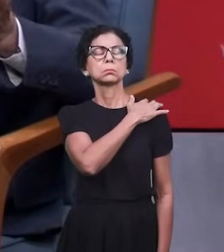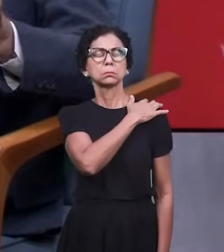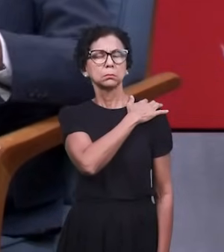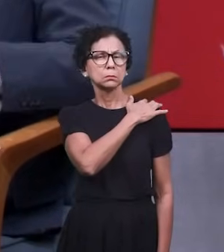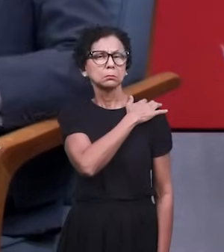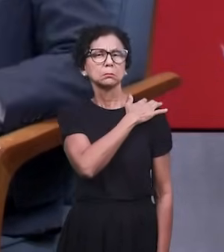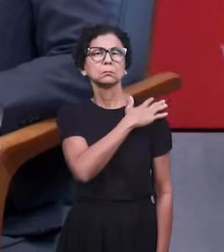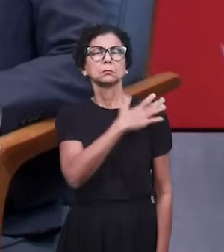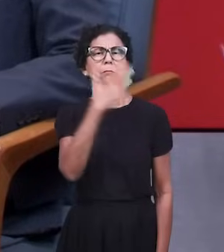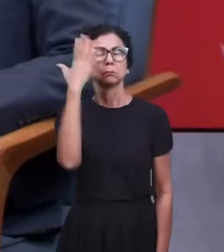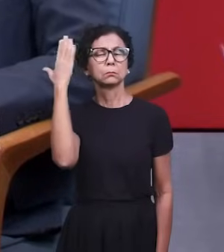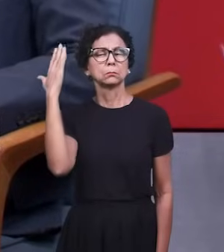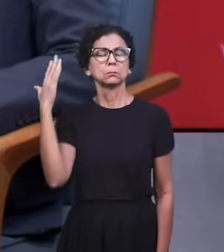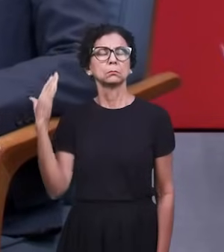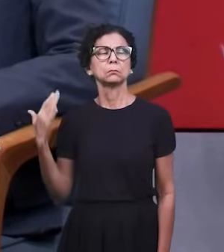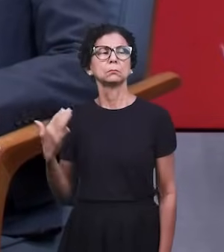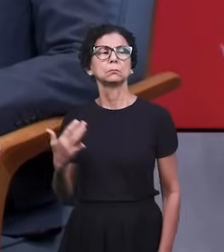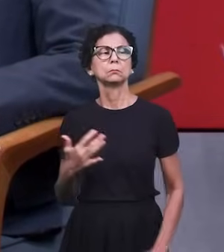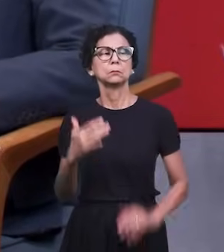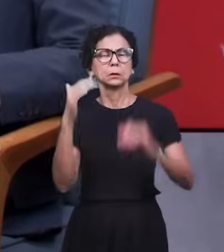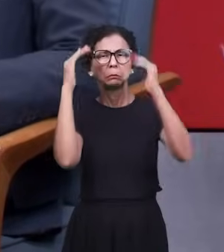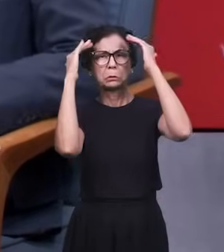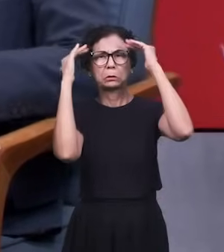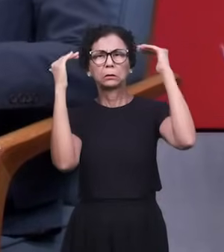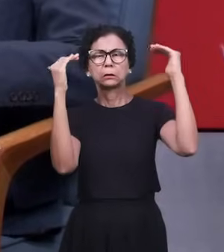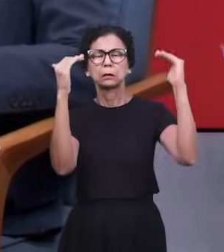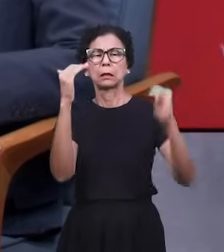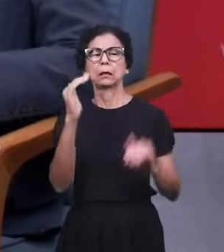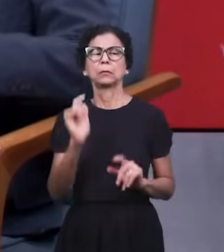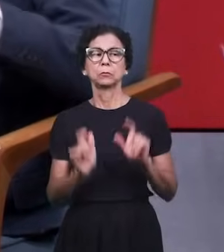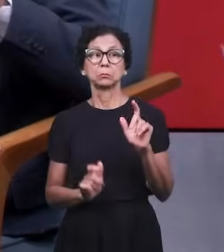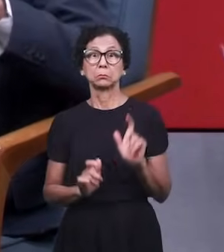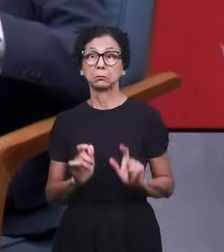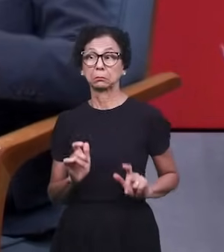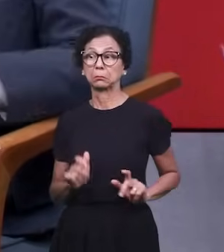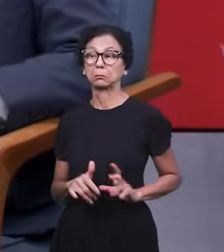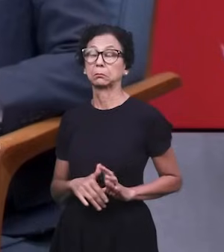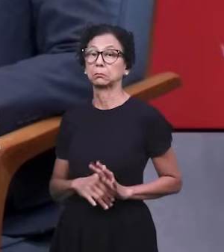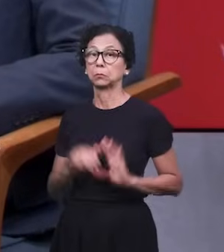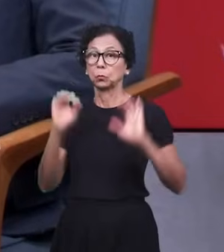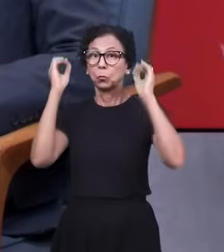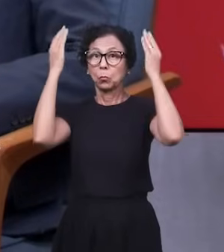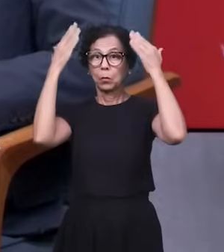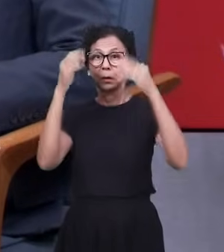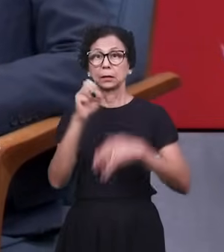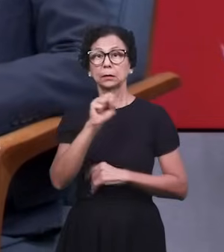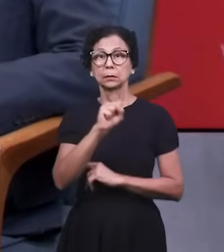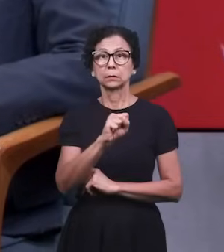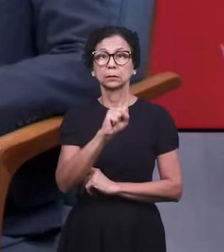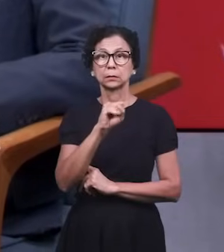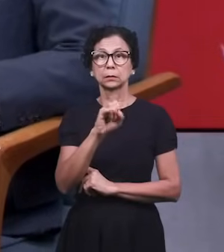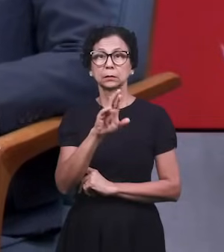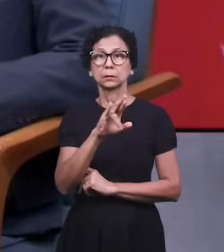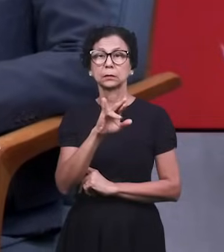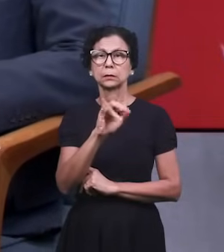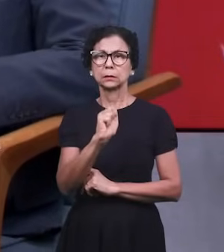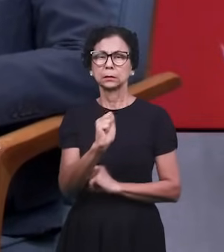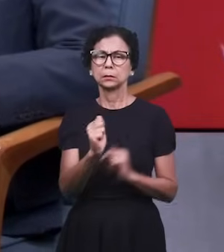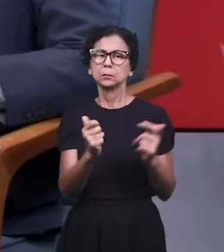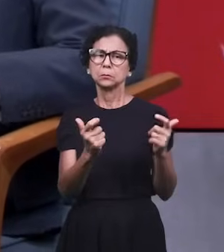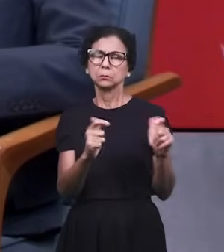tinha todo o prestígio do rei da Síria, então era um homem de conceito, e ele